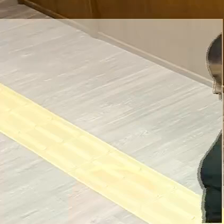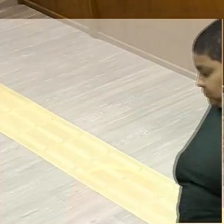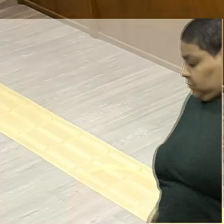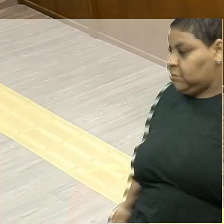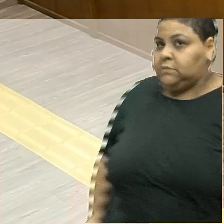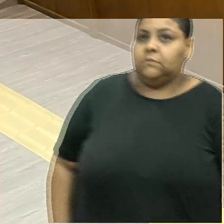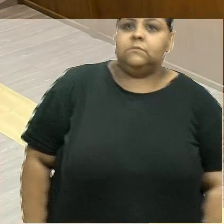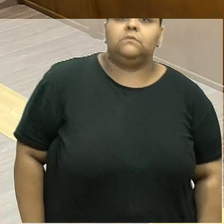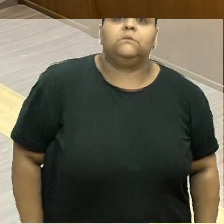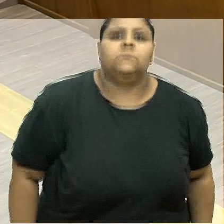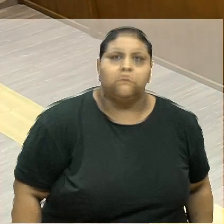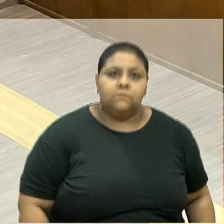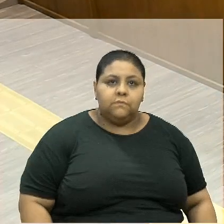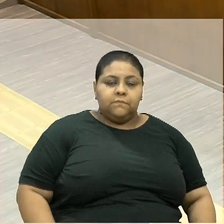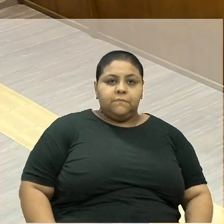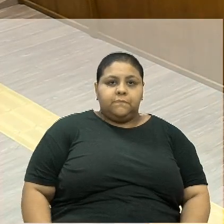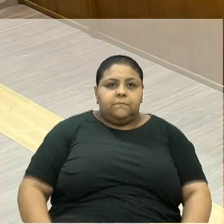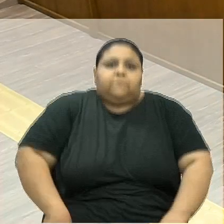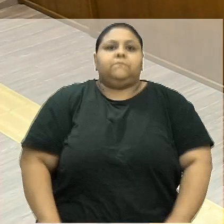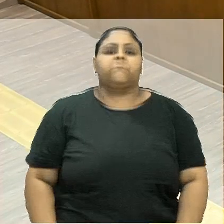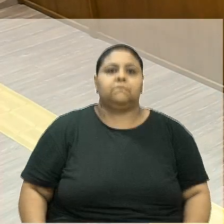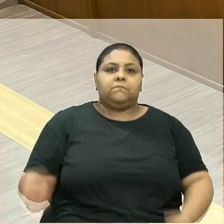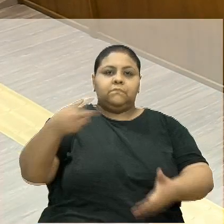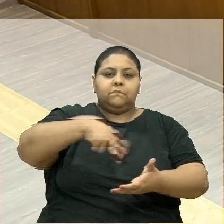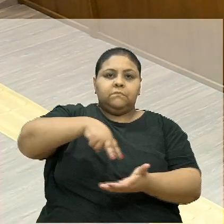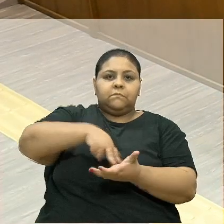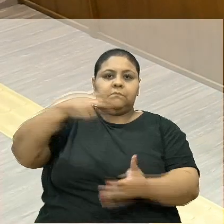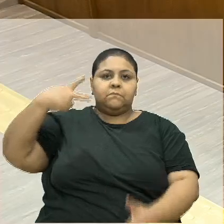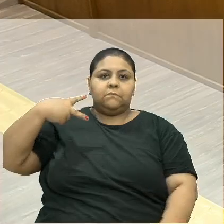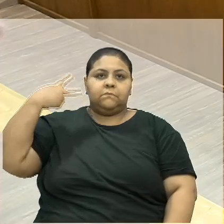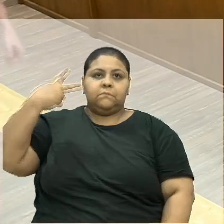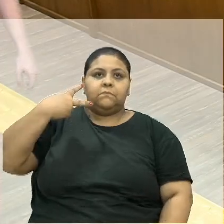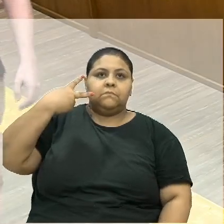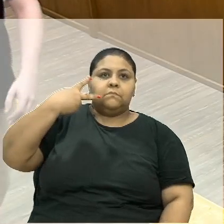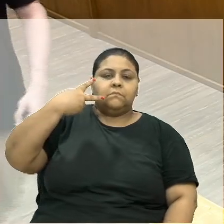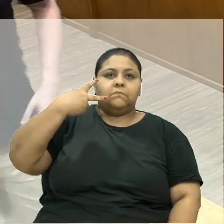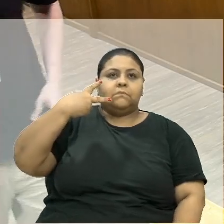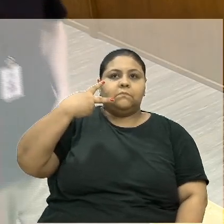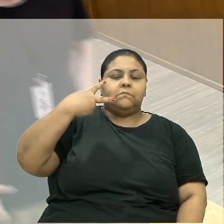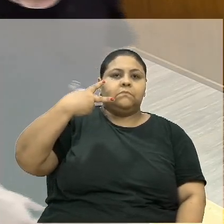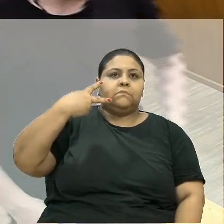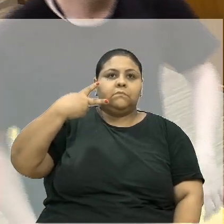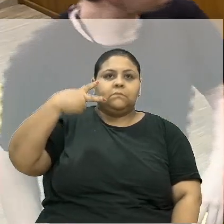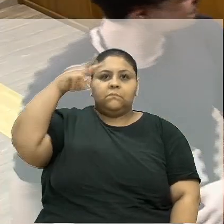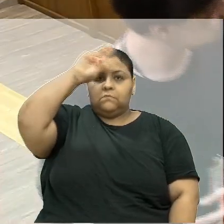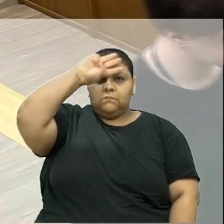Bancada do PSD, na tribuna, vereador Juliano Valim.